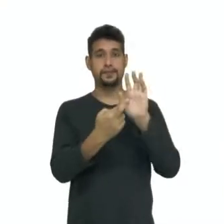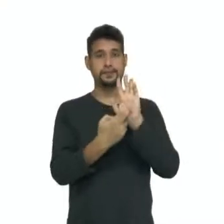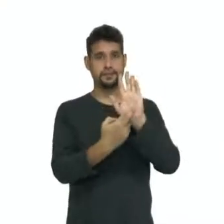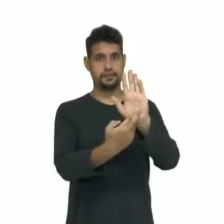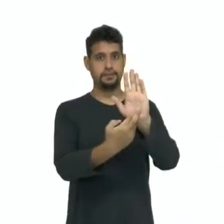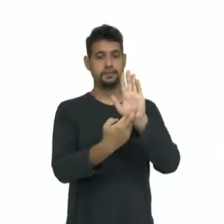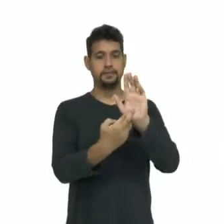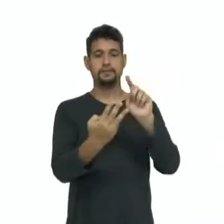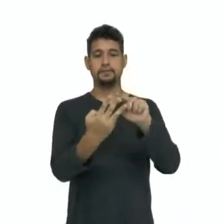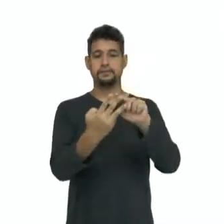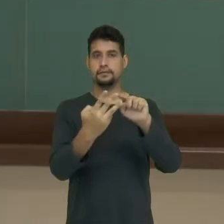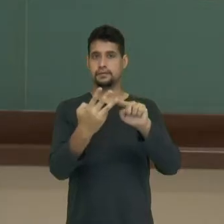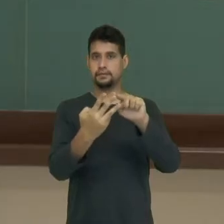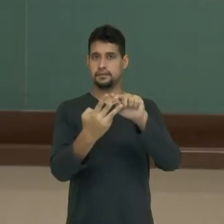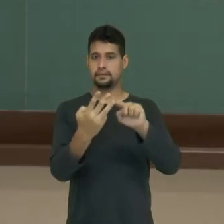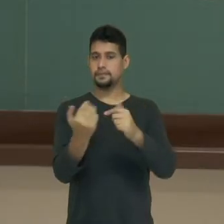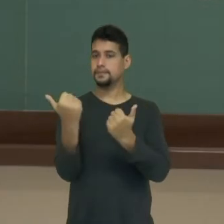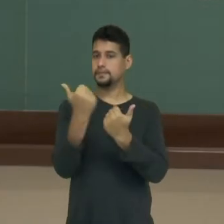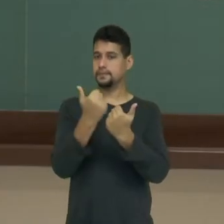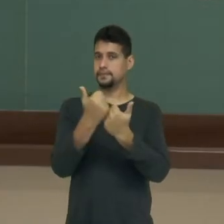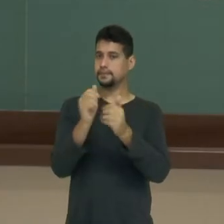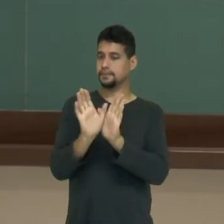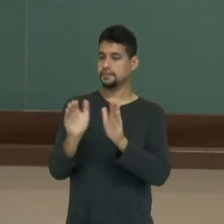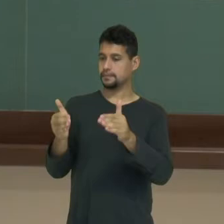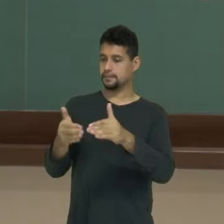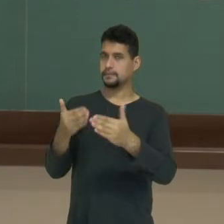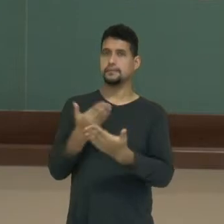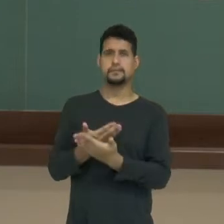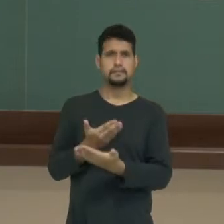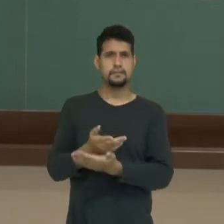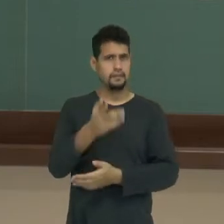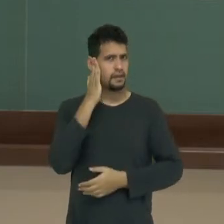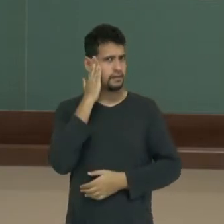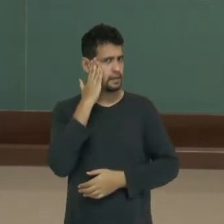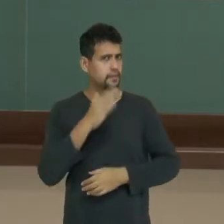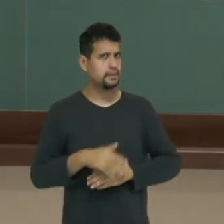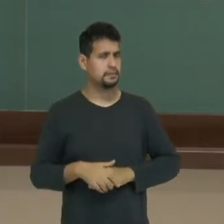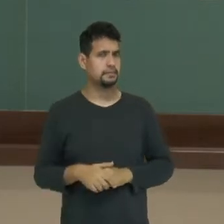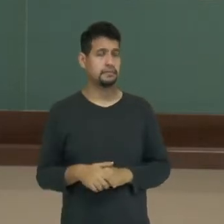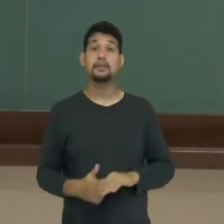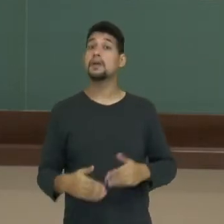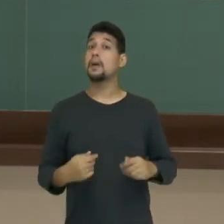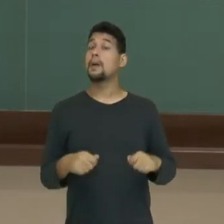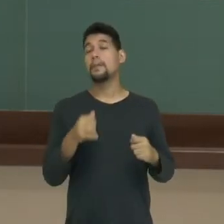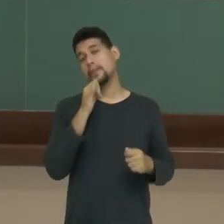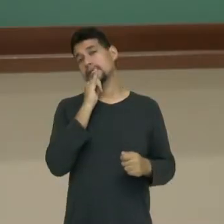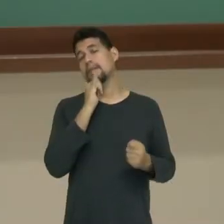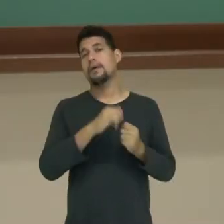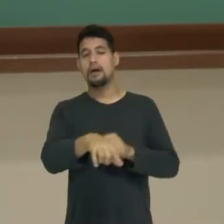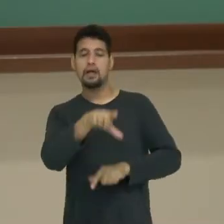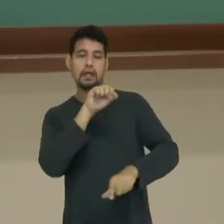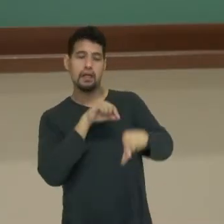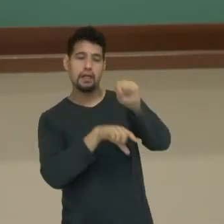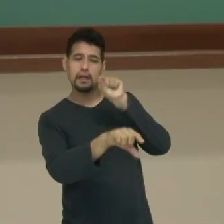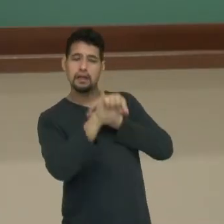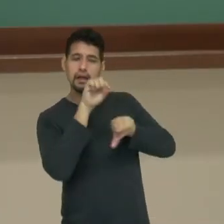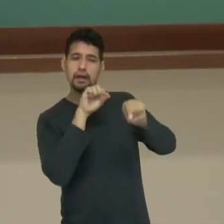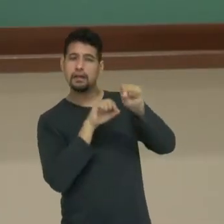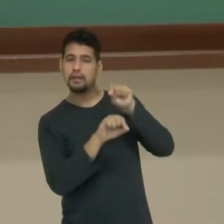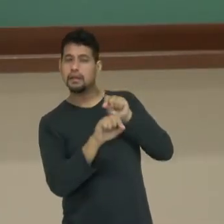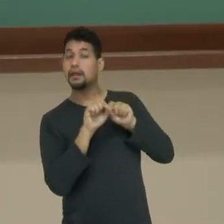representante e vice-representante de uma turma? Então, para a escolha do representante e